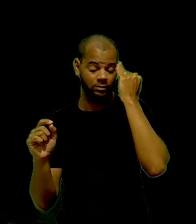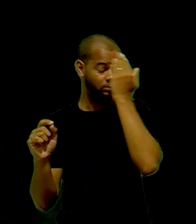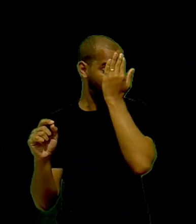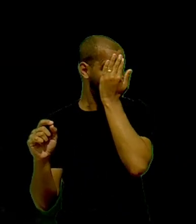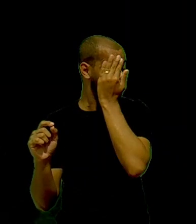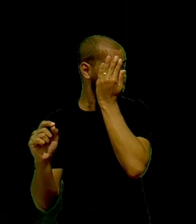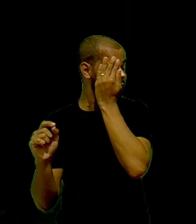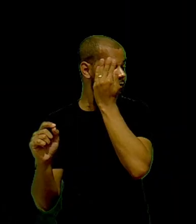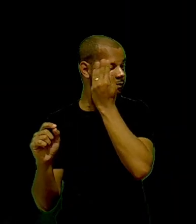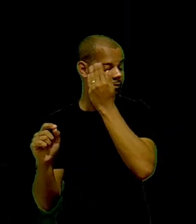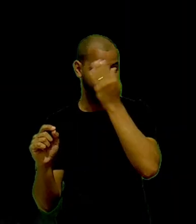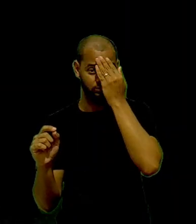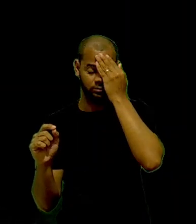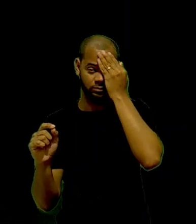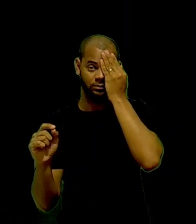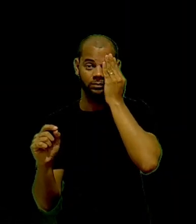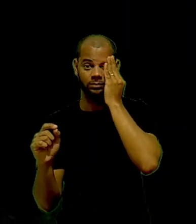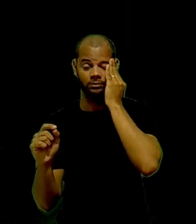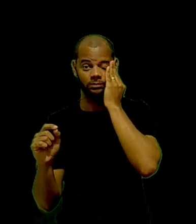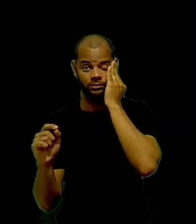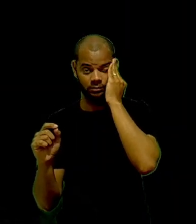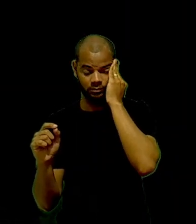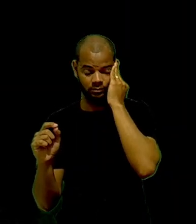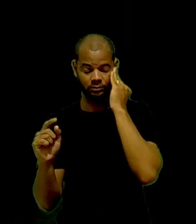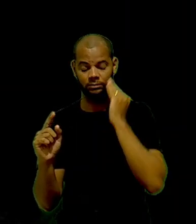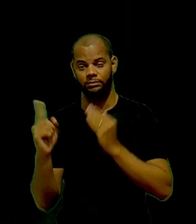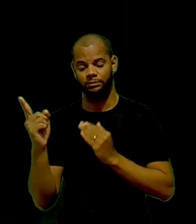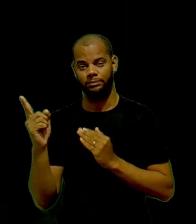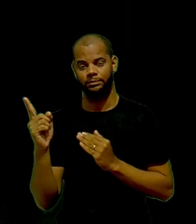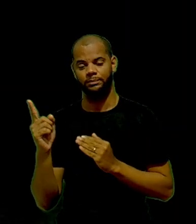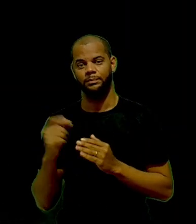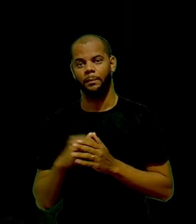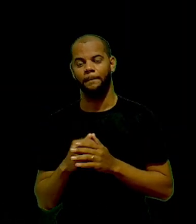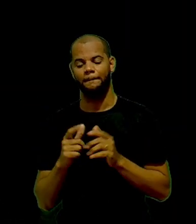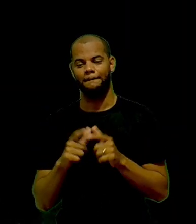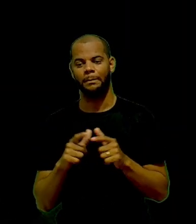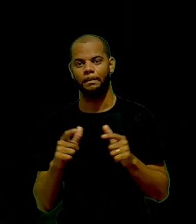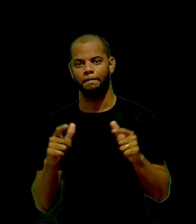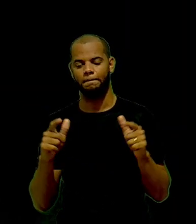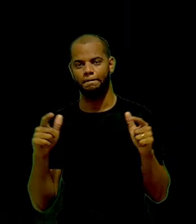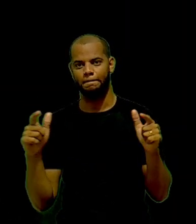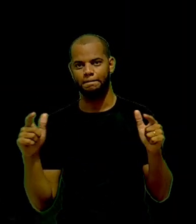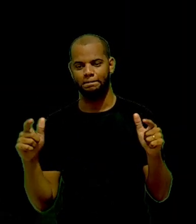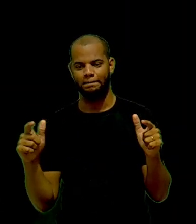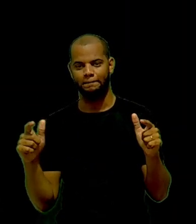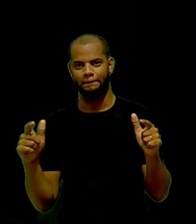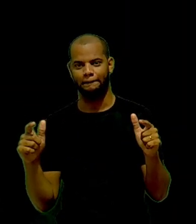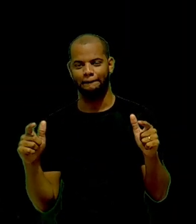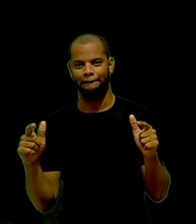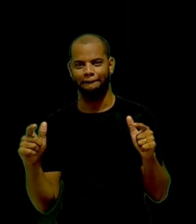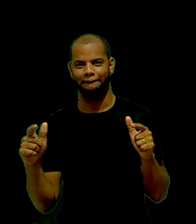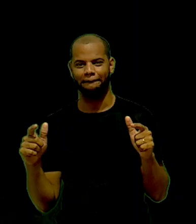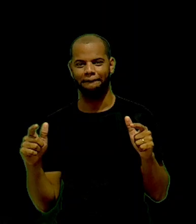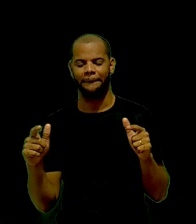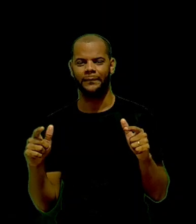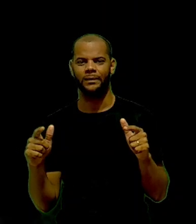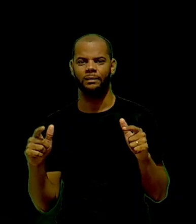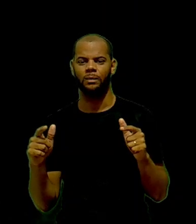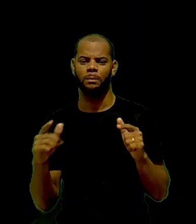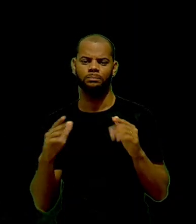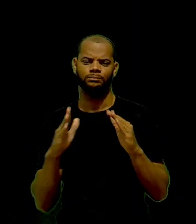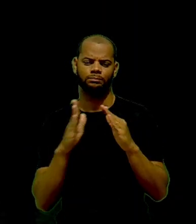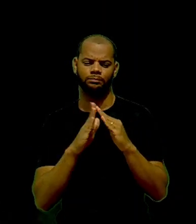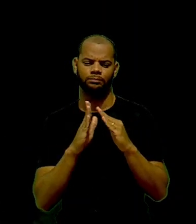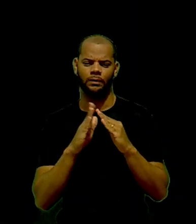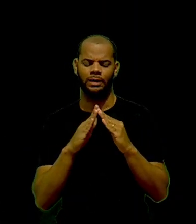esse modelo aqui de geração na própria unidade consumidora foi expandida para geração em condomínio,